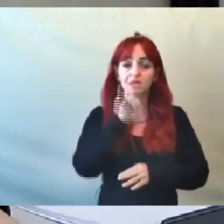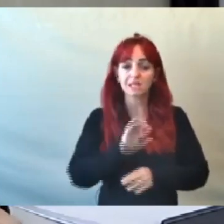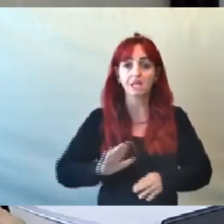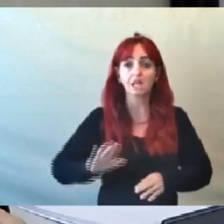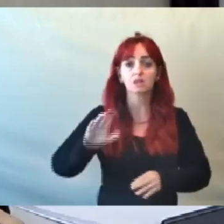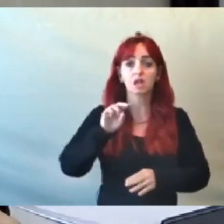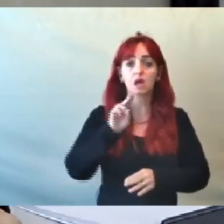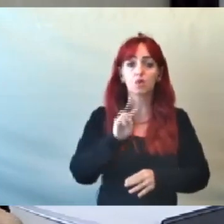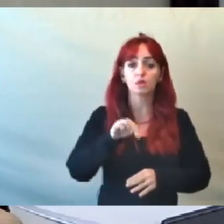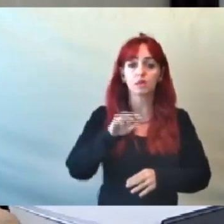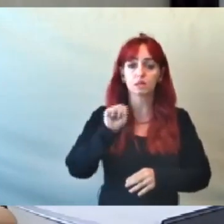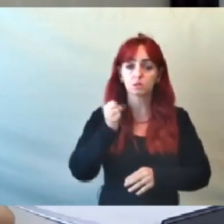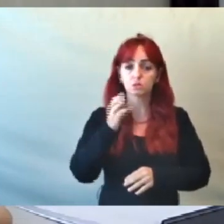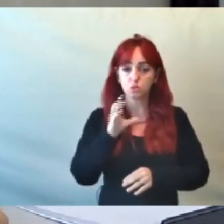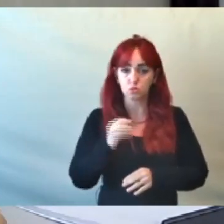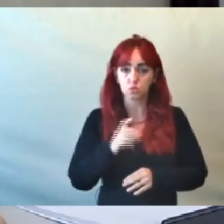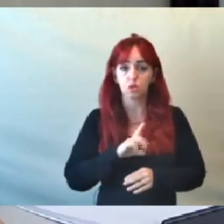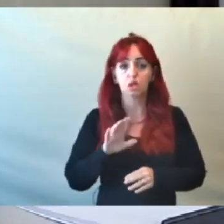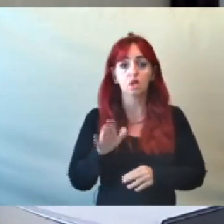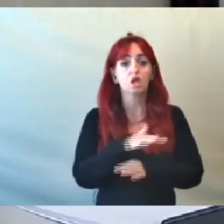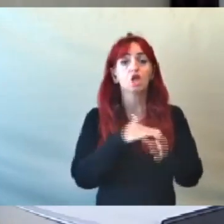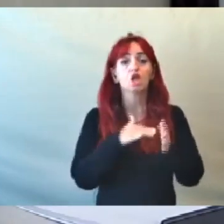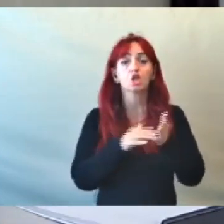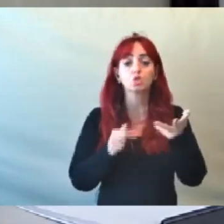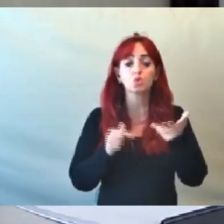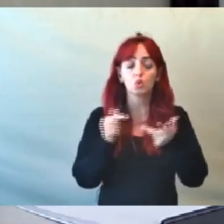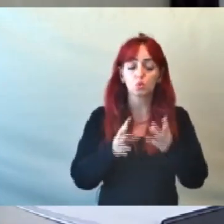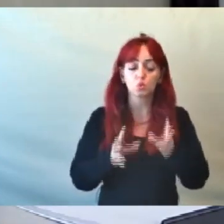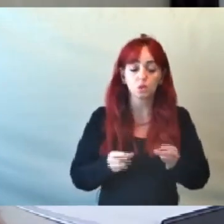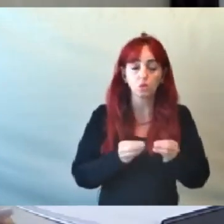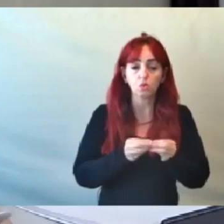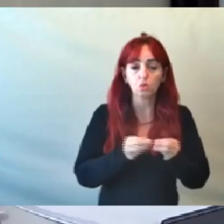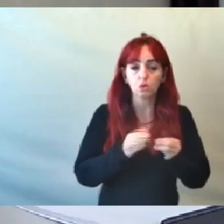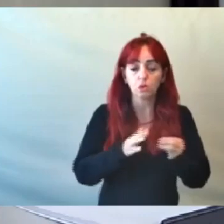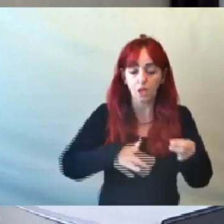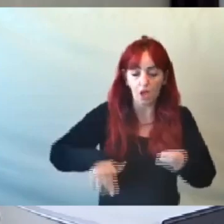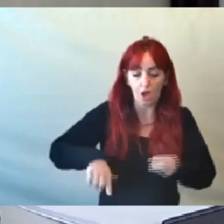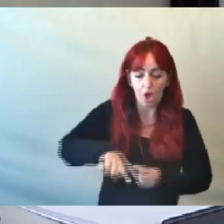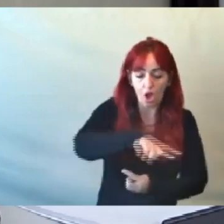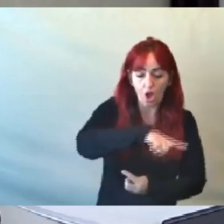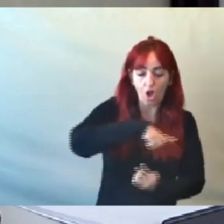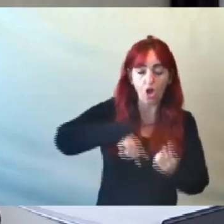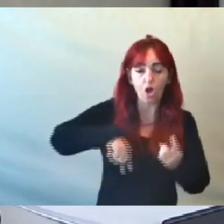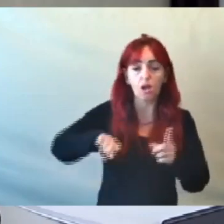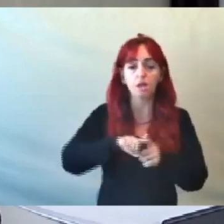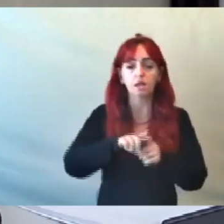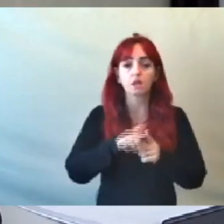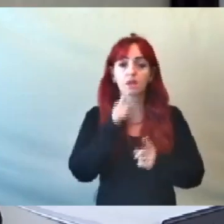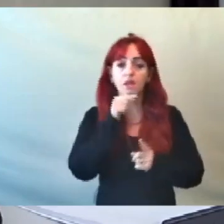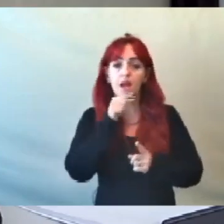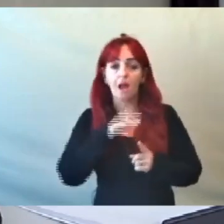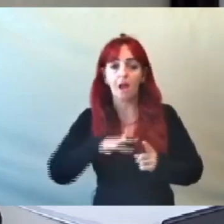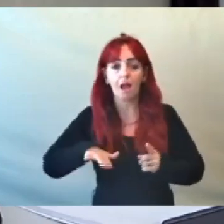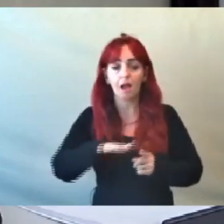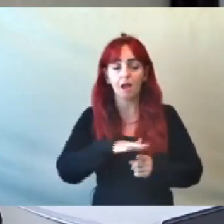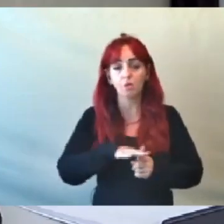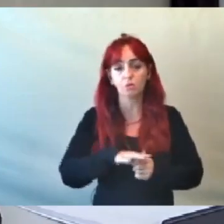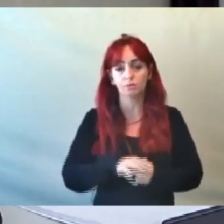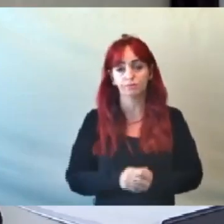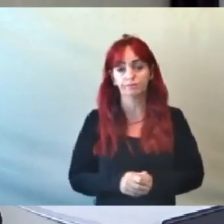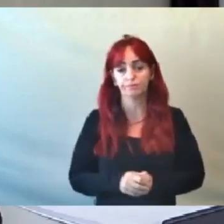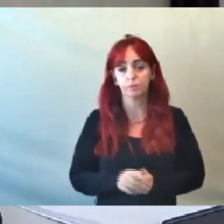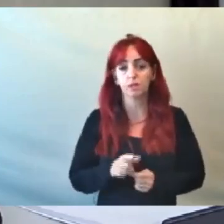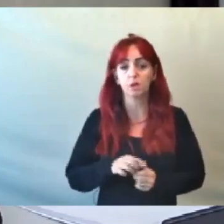inclui orla e espelho d'água da Lagoa da Pampulha. Então, a orla é tombada, o espelho